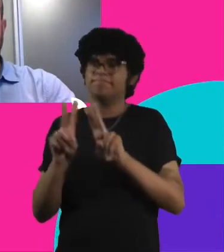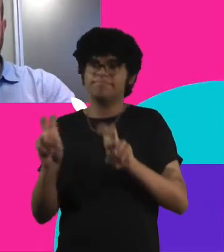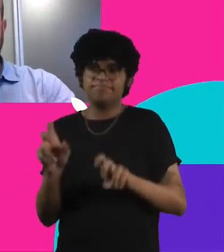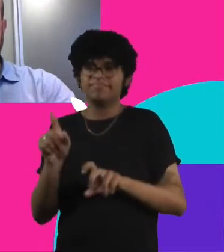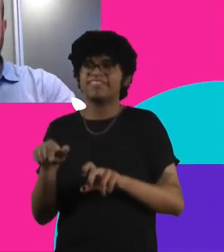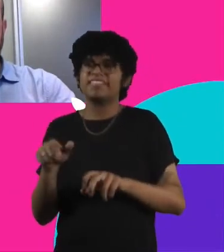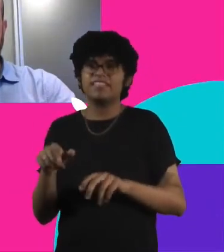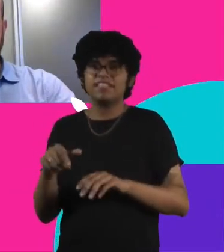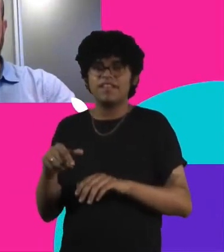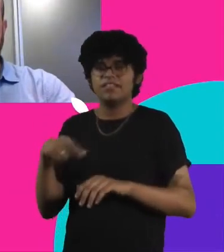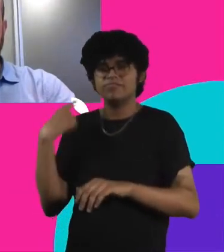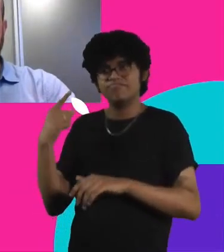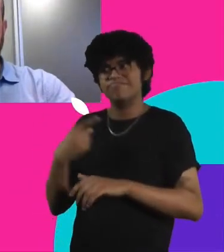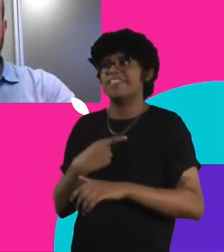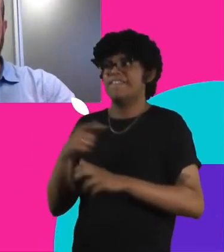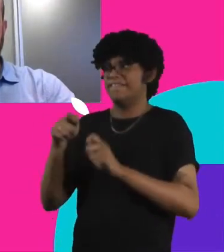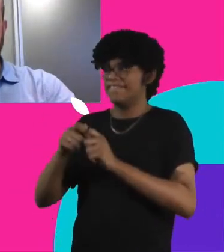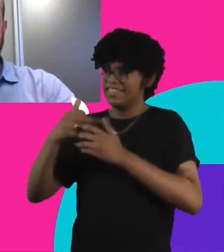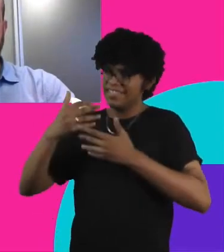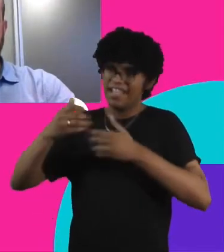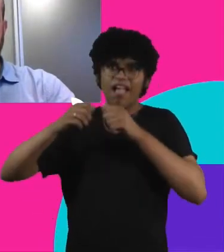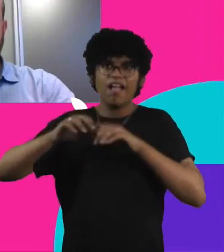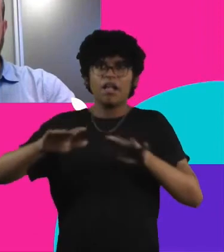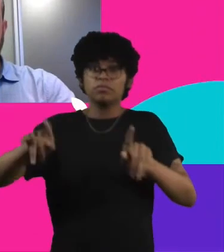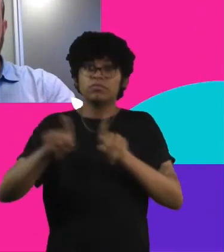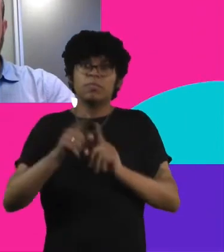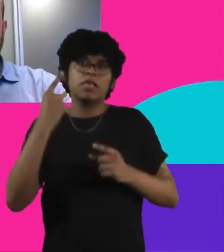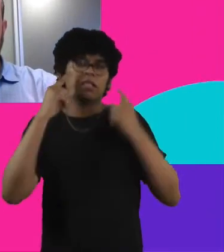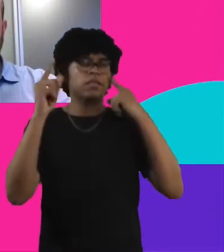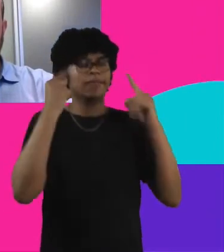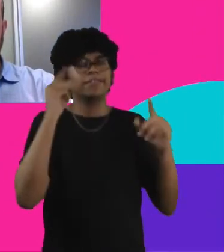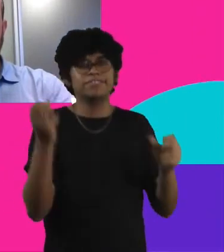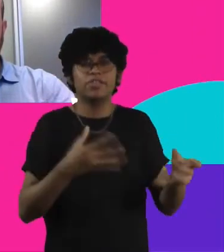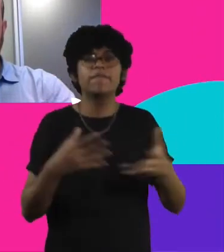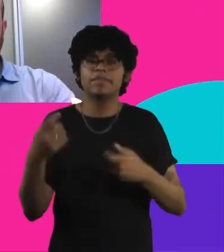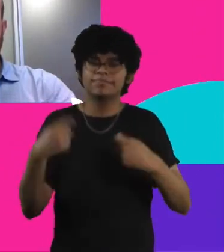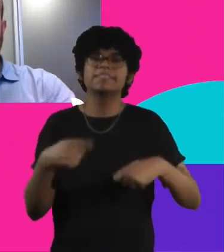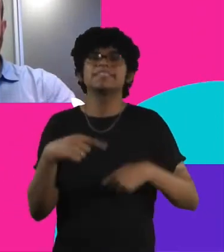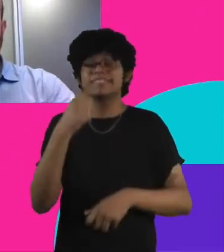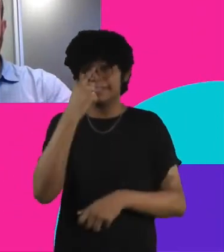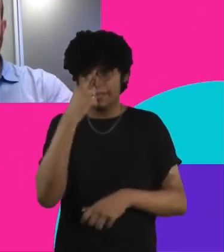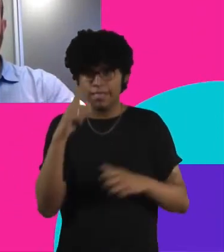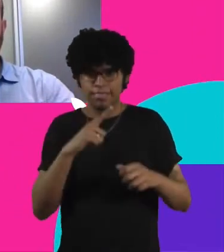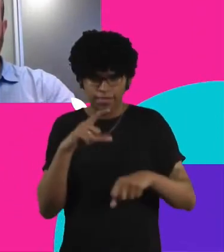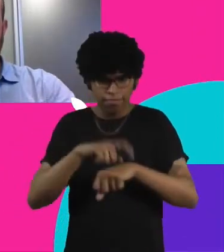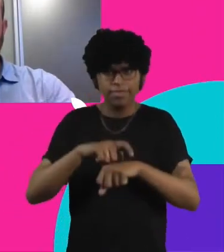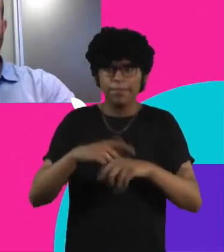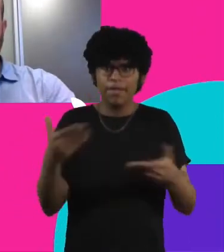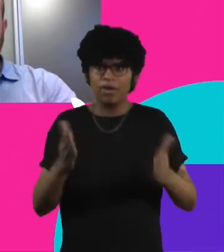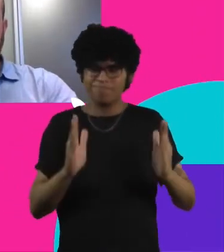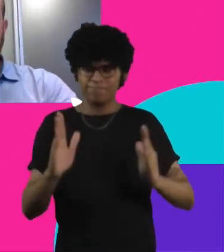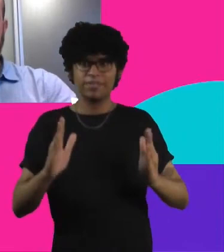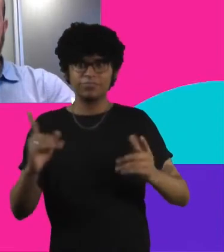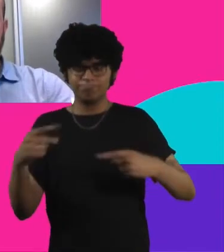sendo feito e trazer novas ideias é o que a gente precisa. Eu acho que vem aí um tempo de grandes desafios, mas o brasileiro